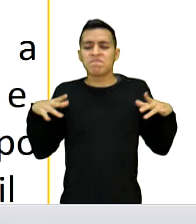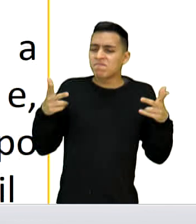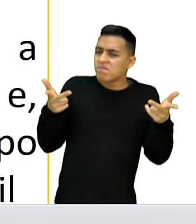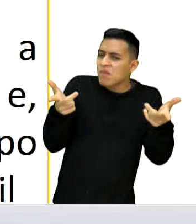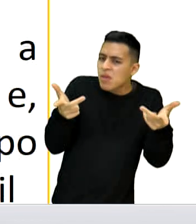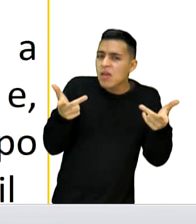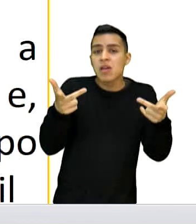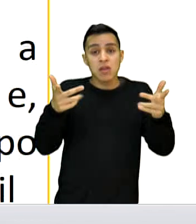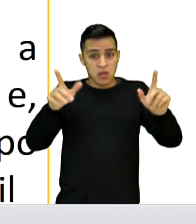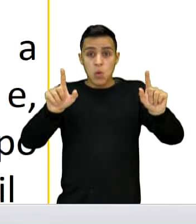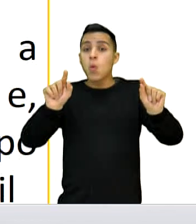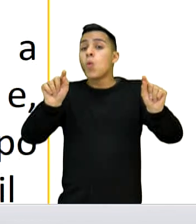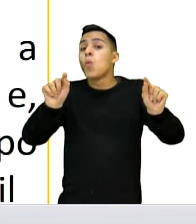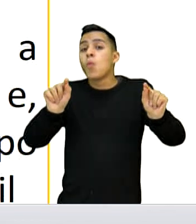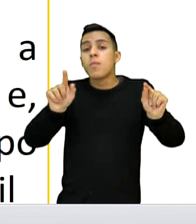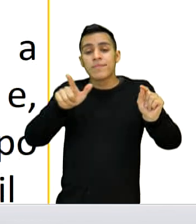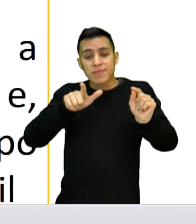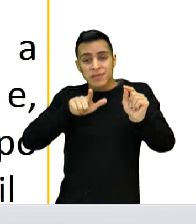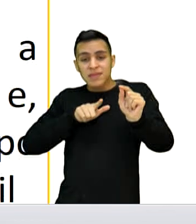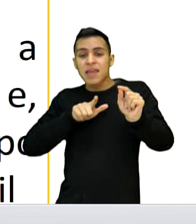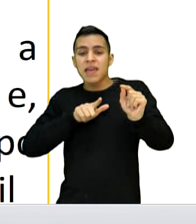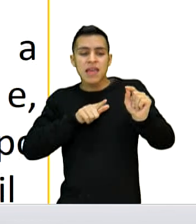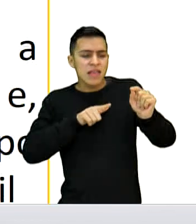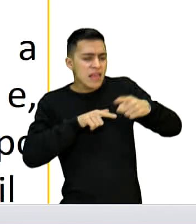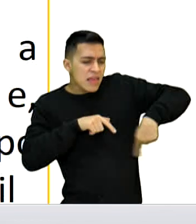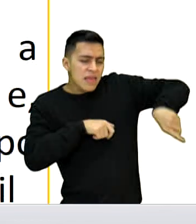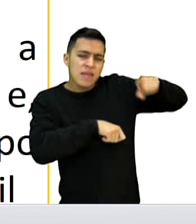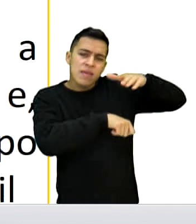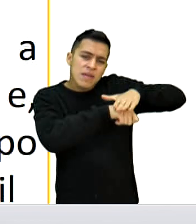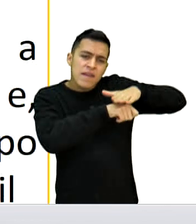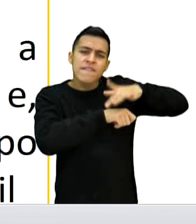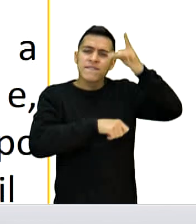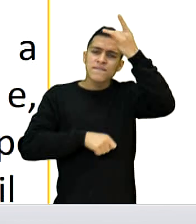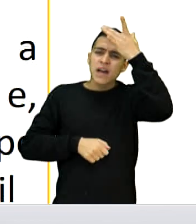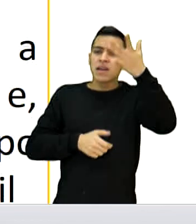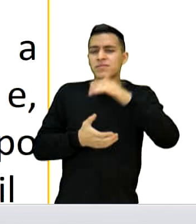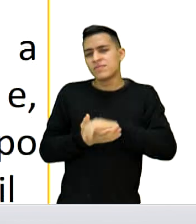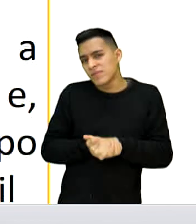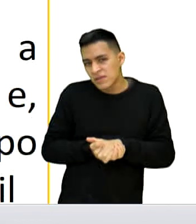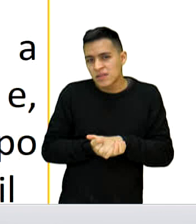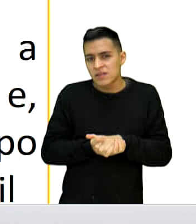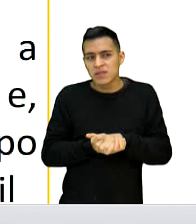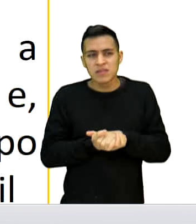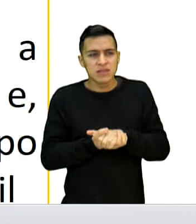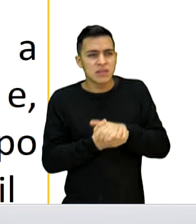jogos projetados com uma jogabilidade fácil, que é o